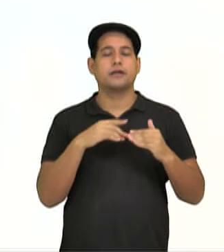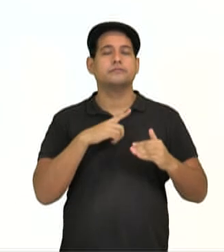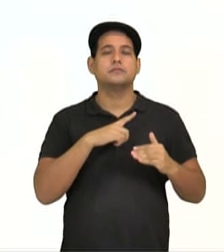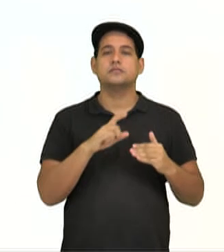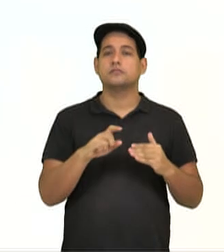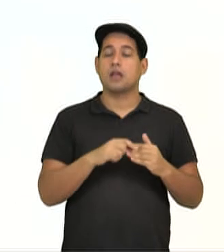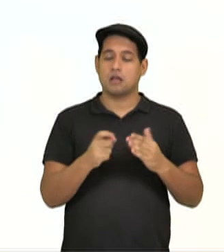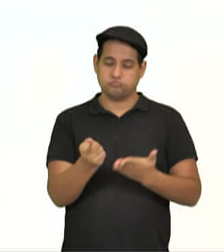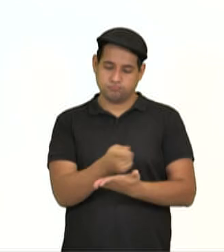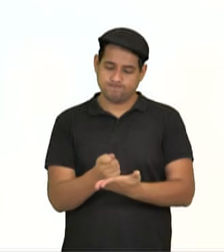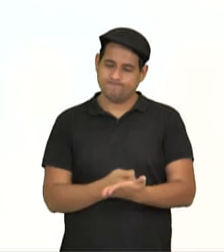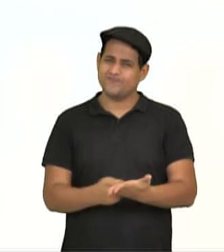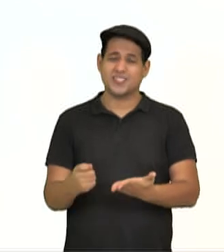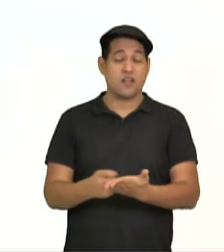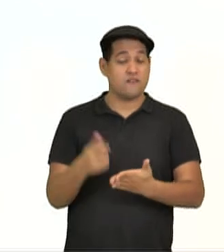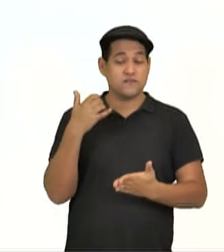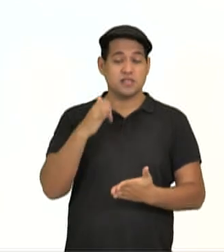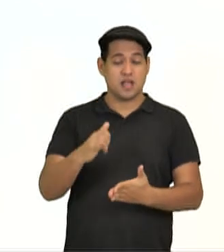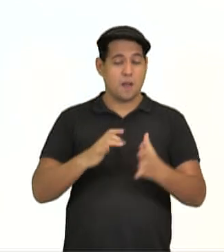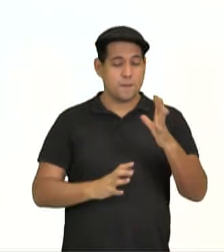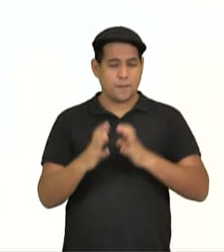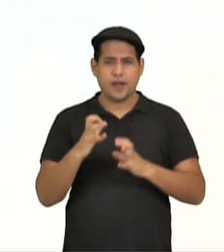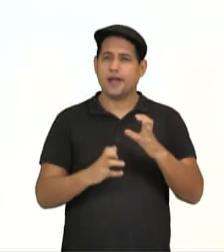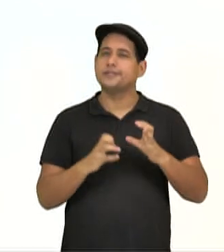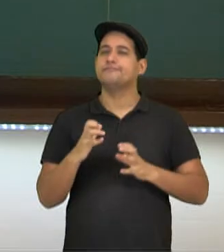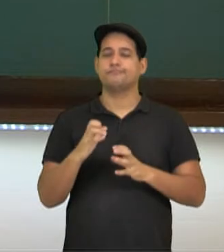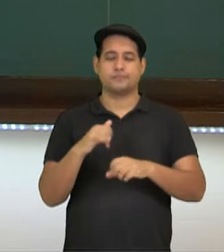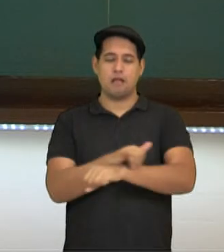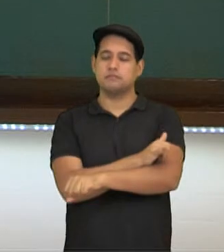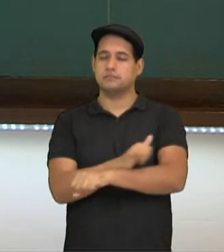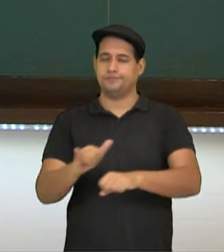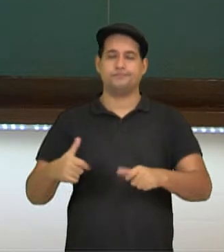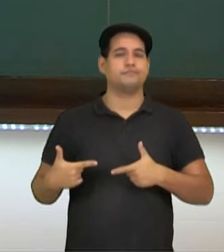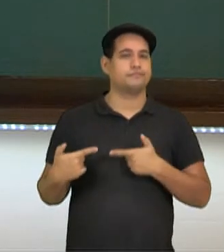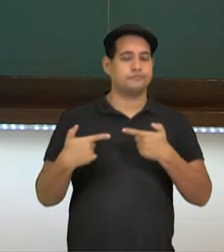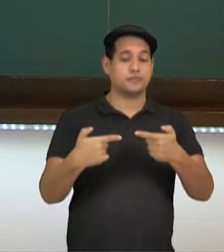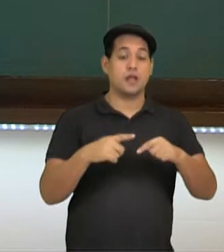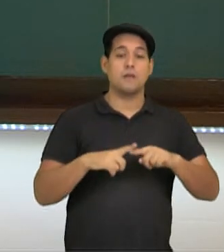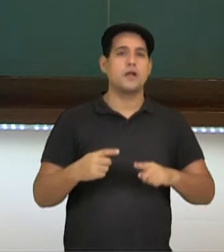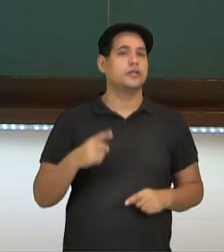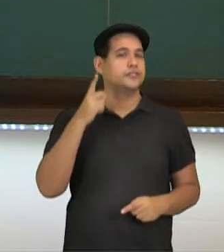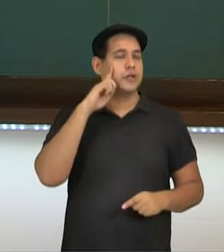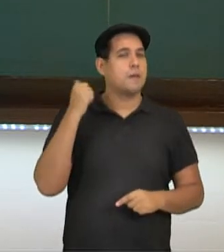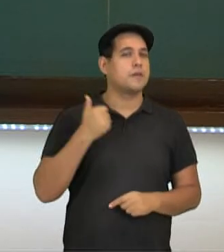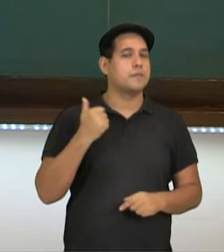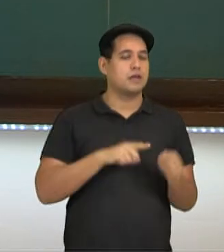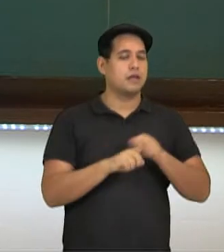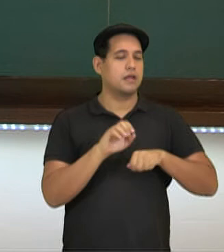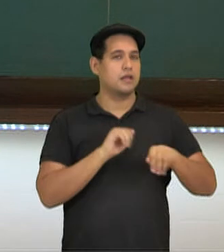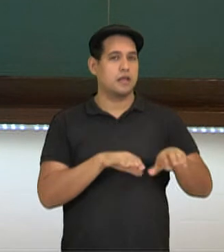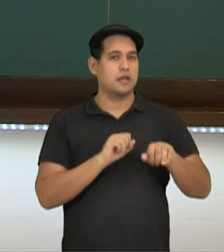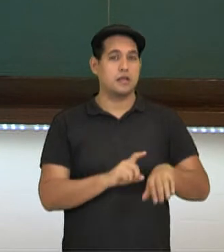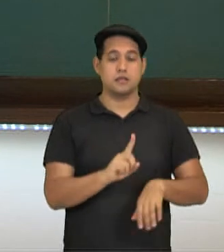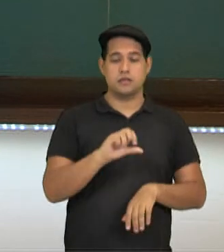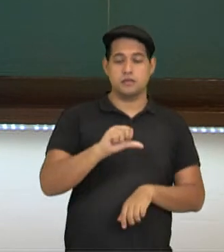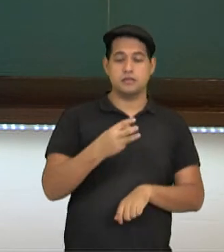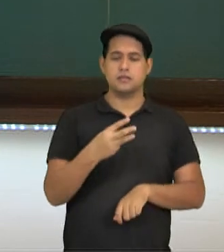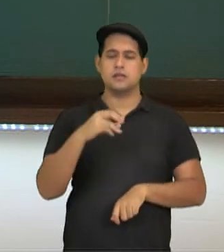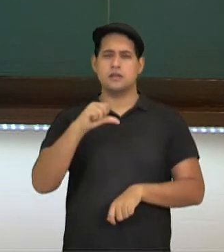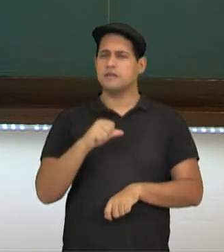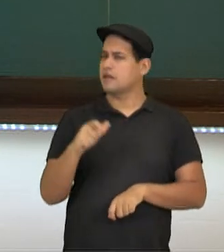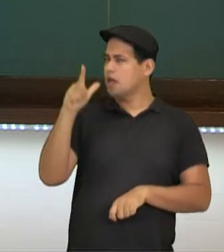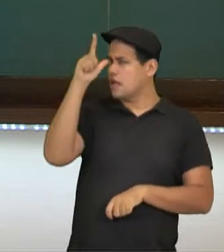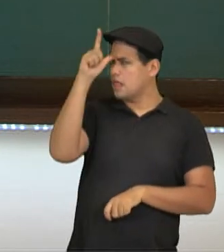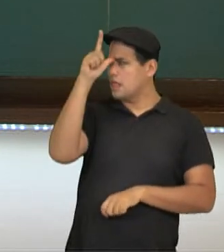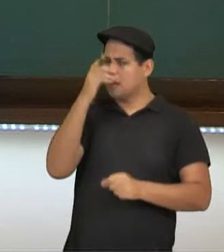Alemanha e a União Soviética, era parte da estratégia de guerra. E, em 1º de setembro de 1939, a